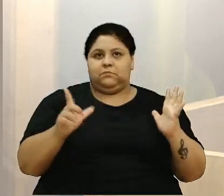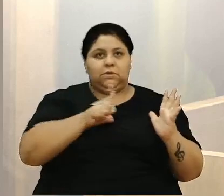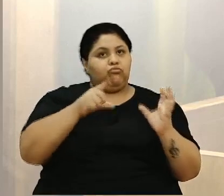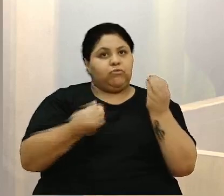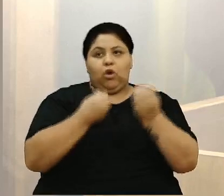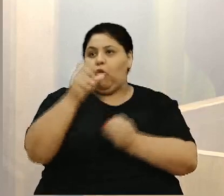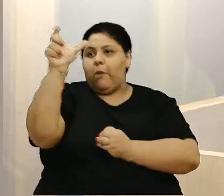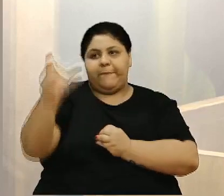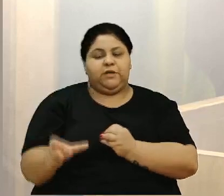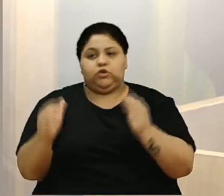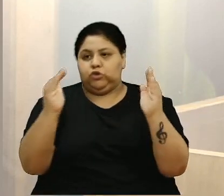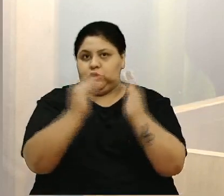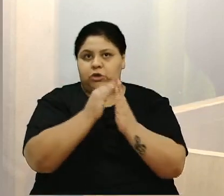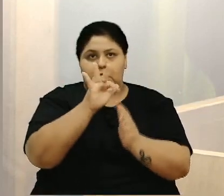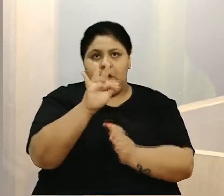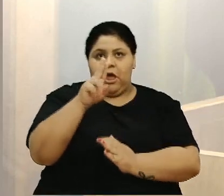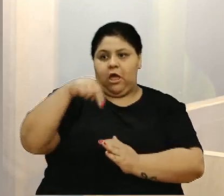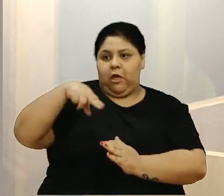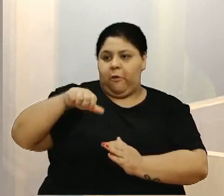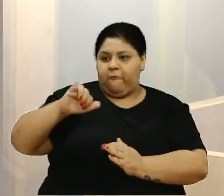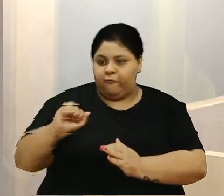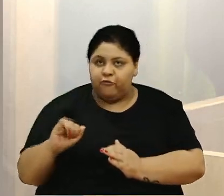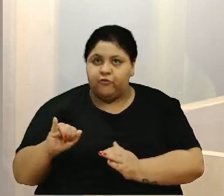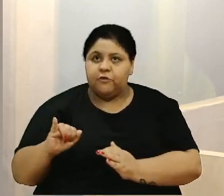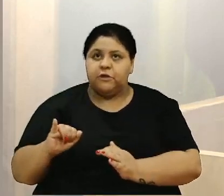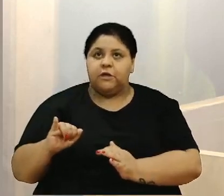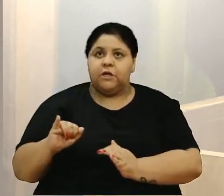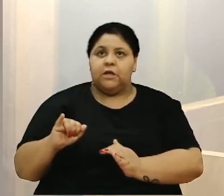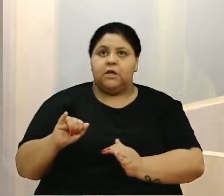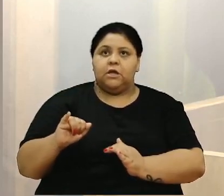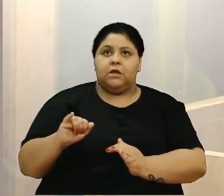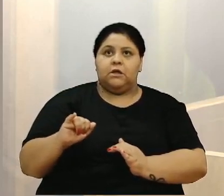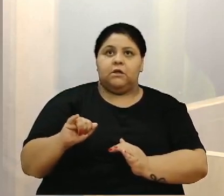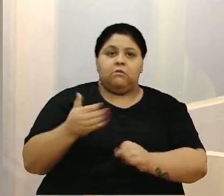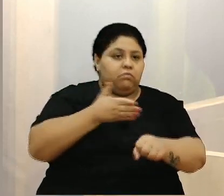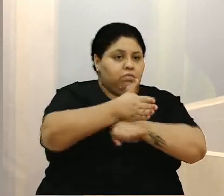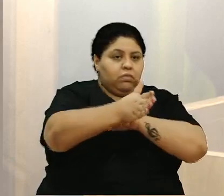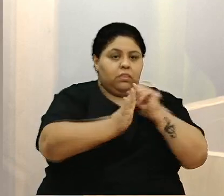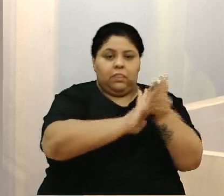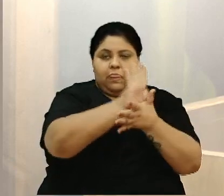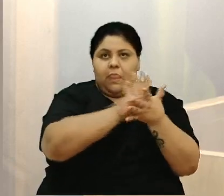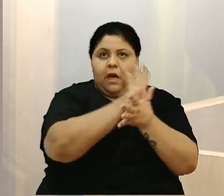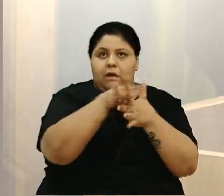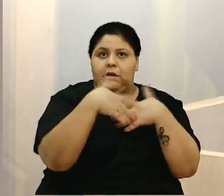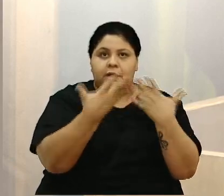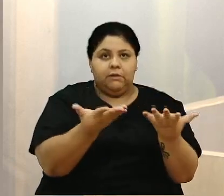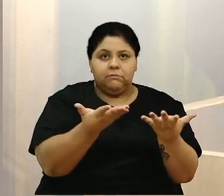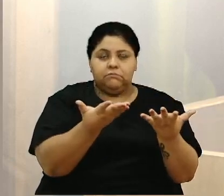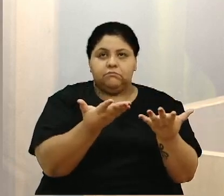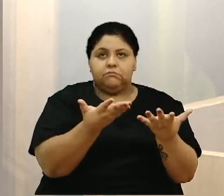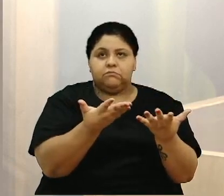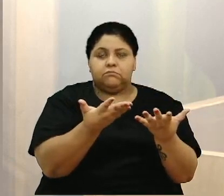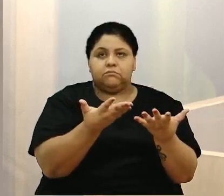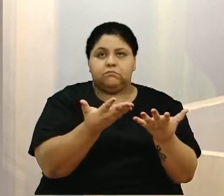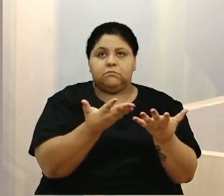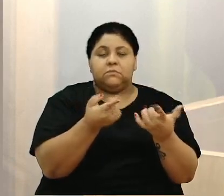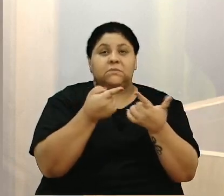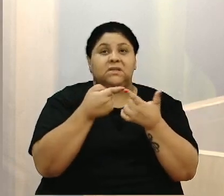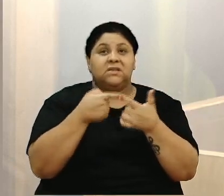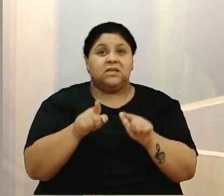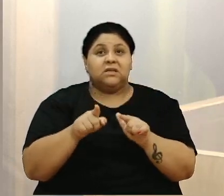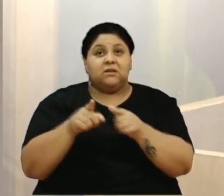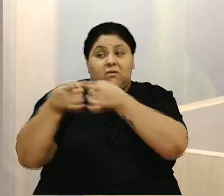crime ambiental. A ideia é que se resolva o quanto antes, porque, como o senhor alertou, com uma chuva aí, aliás, temporal, o que vai acontecer